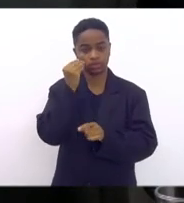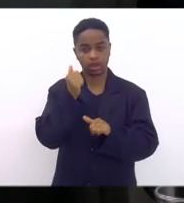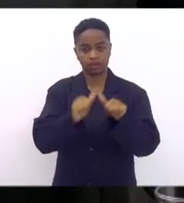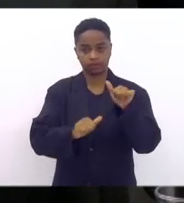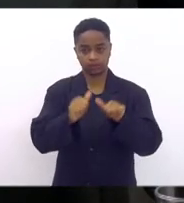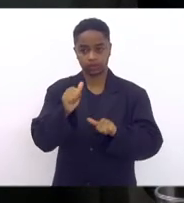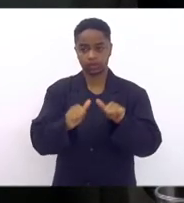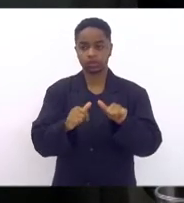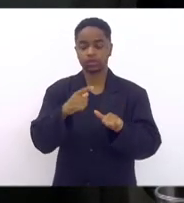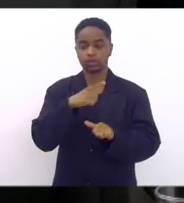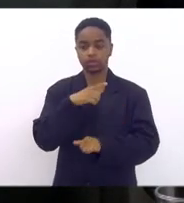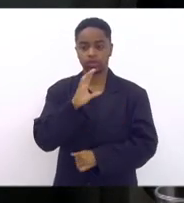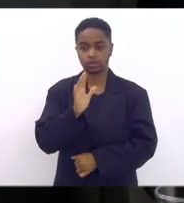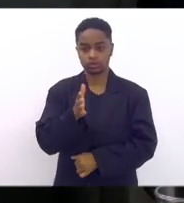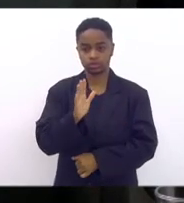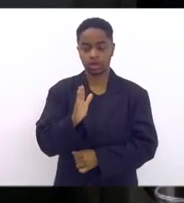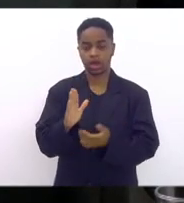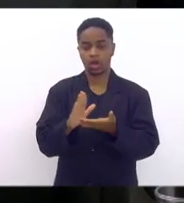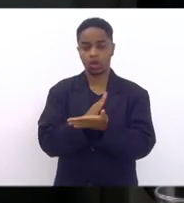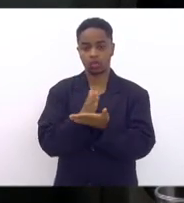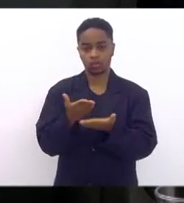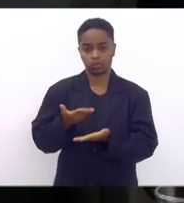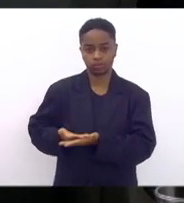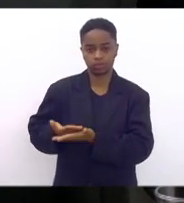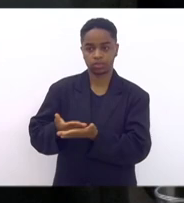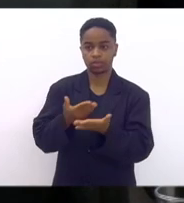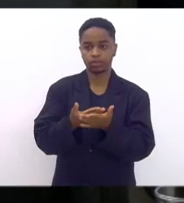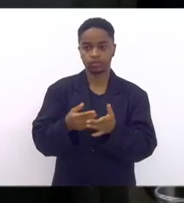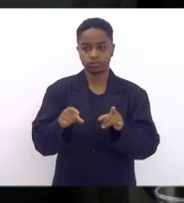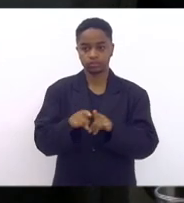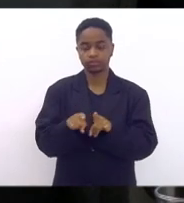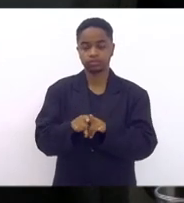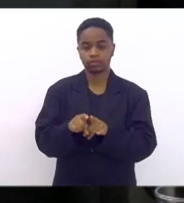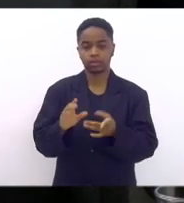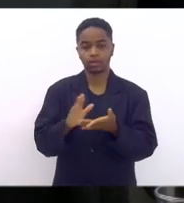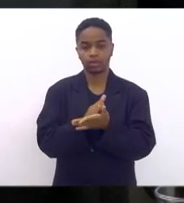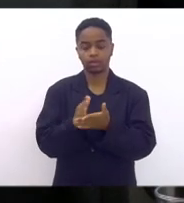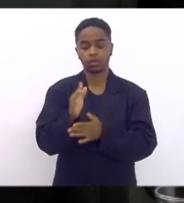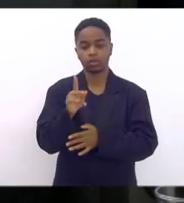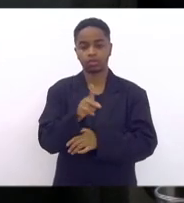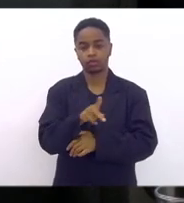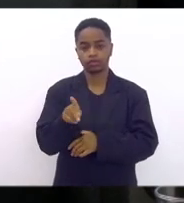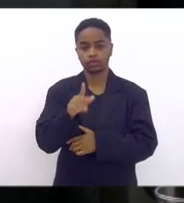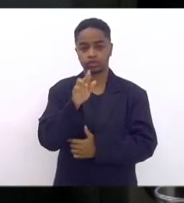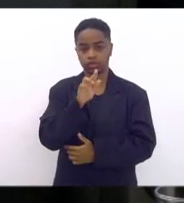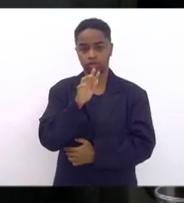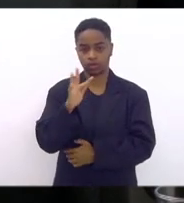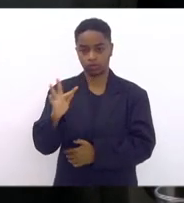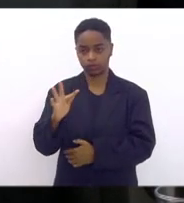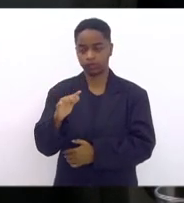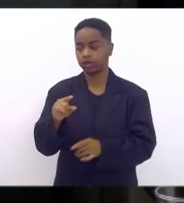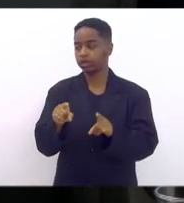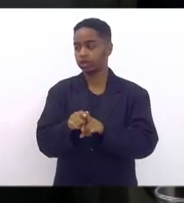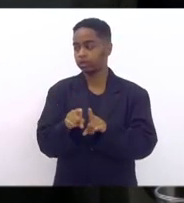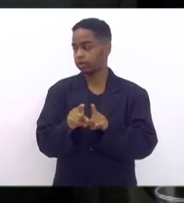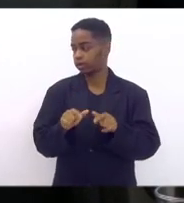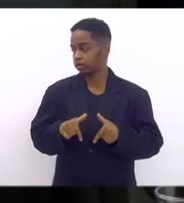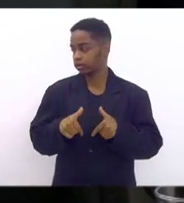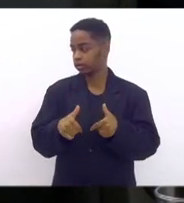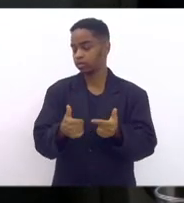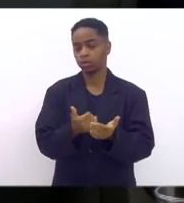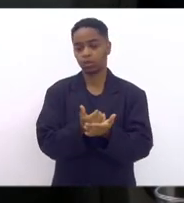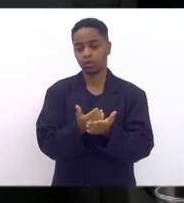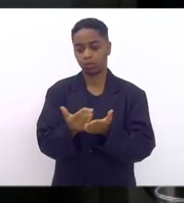já tínhamos eh obtido alguns estudos inclusive feito por alguns professores da uf né com o início da Força Tarefa